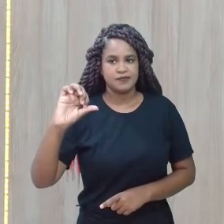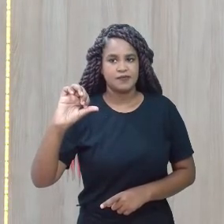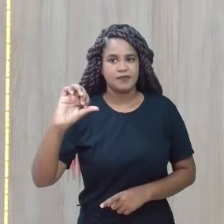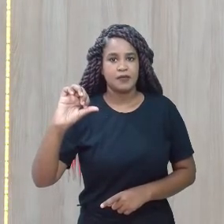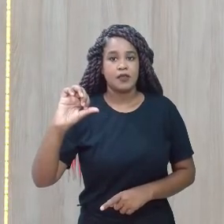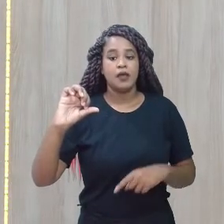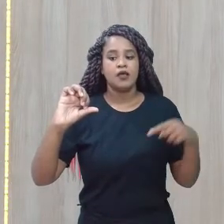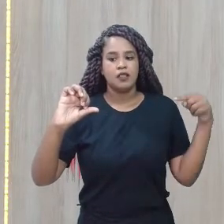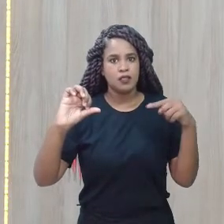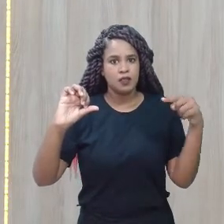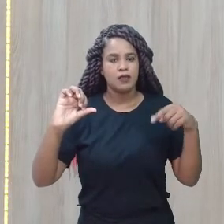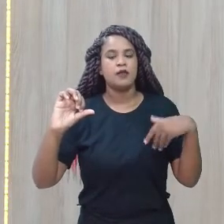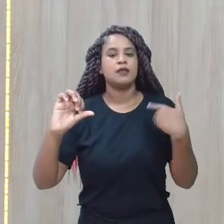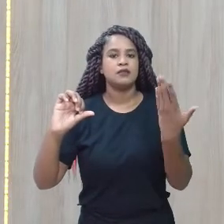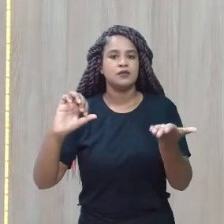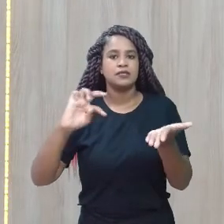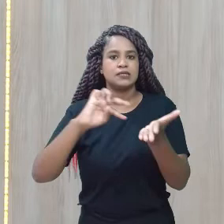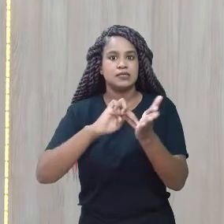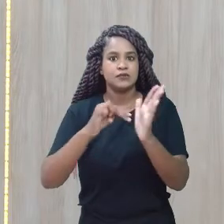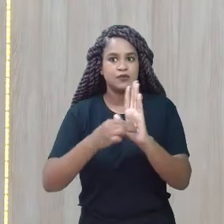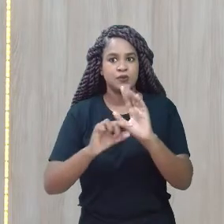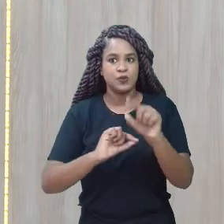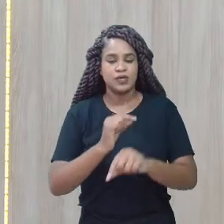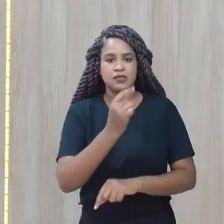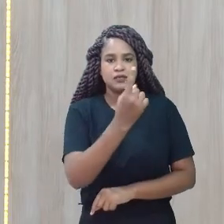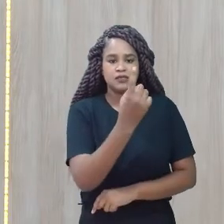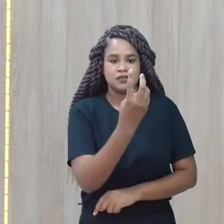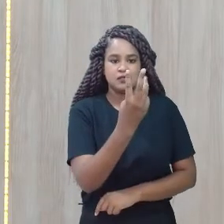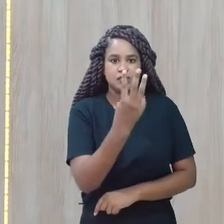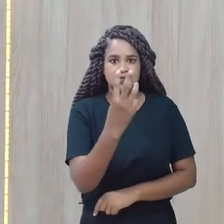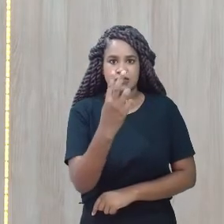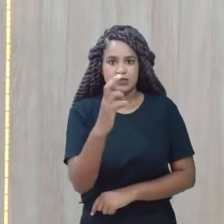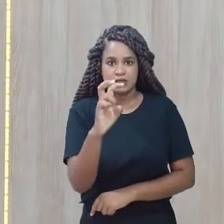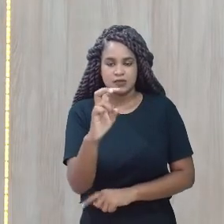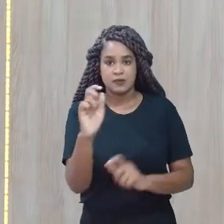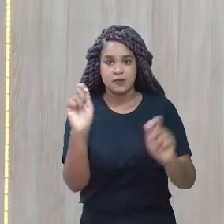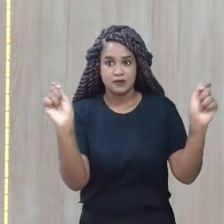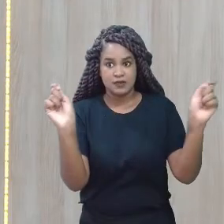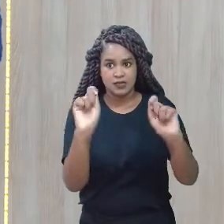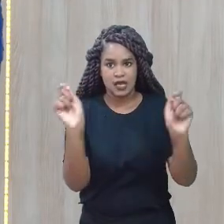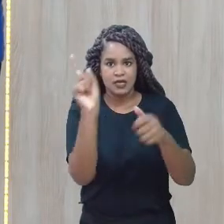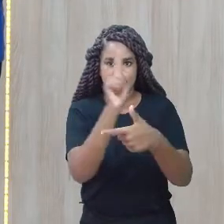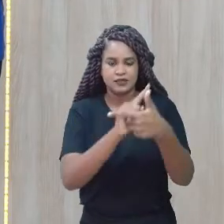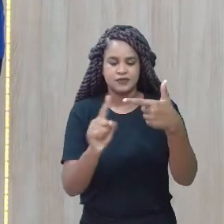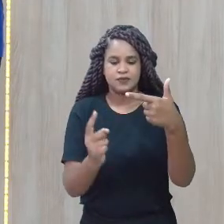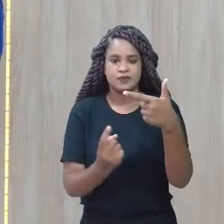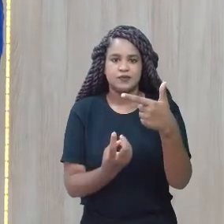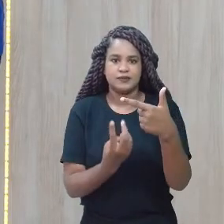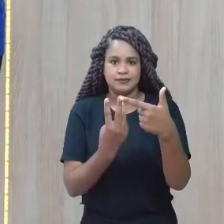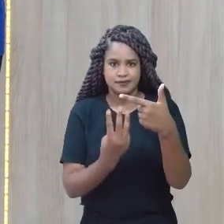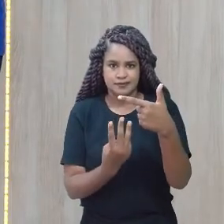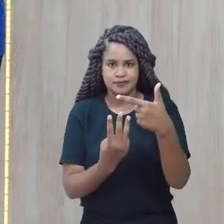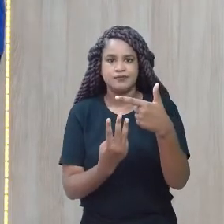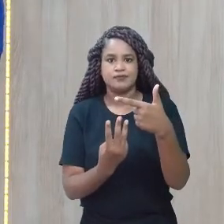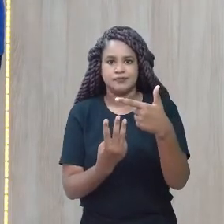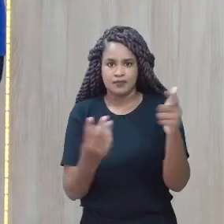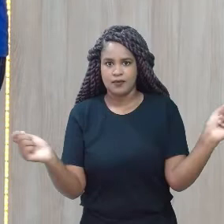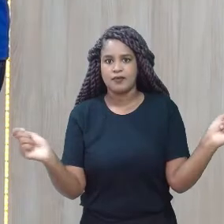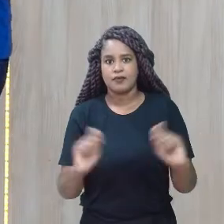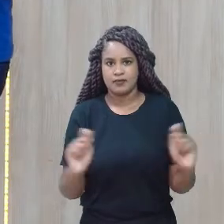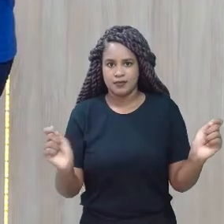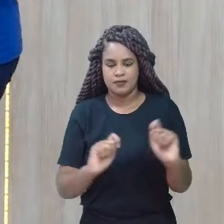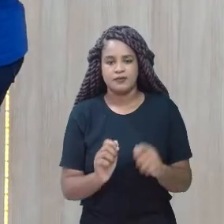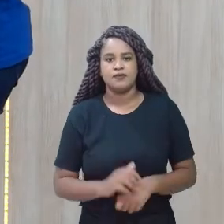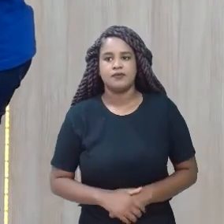deu 9, esse número todo aqui, ó, vai ser divisível por 3. Então, 135 é divisível por 3,